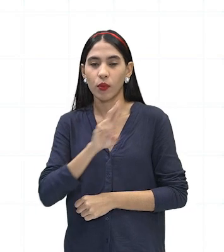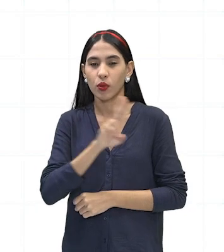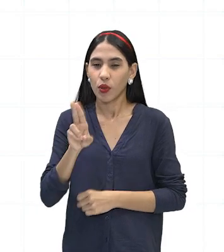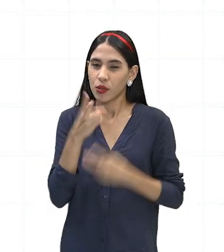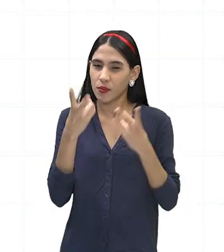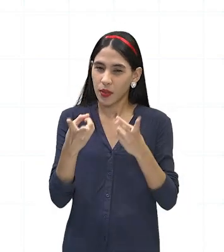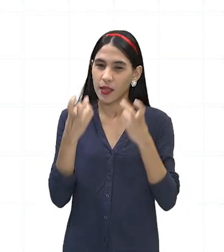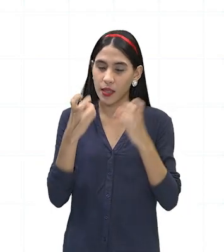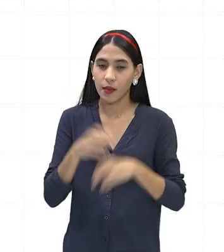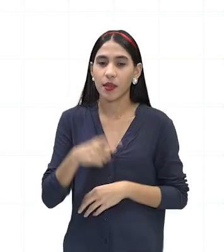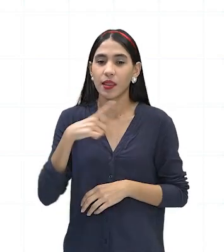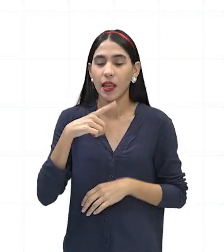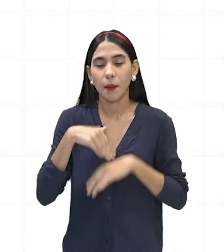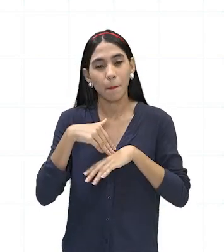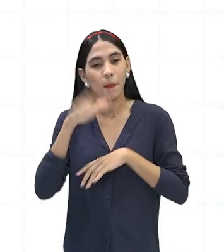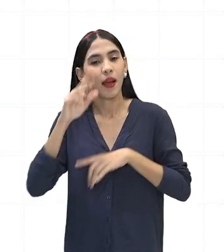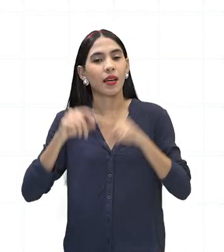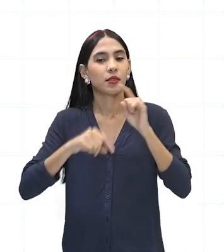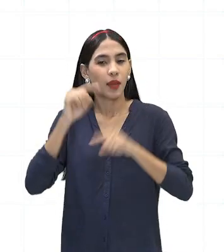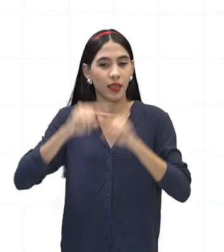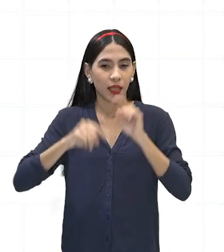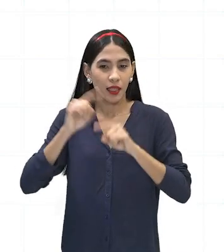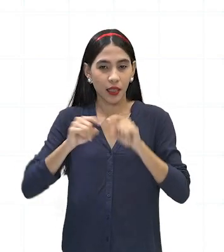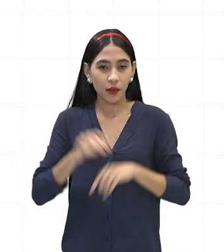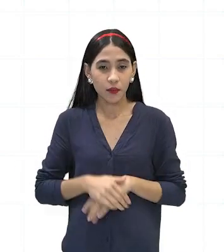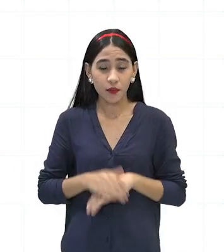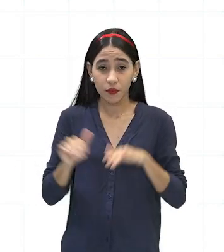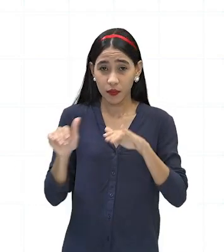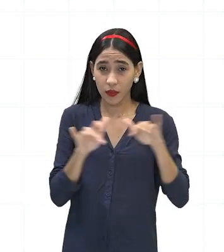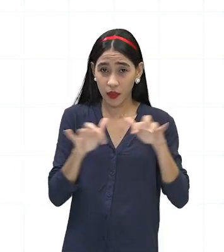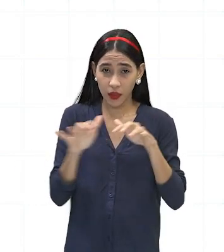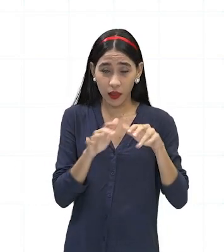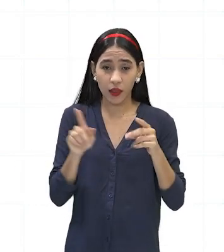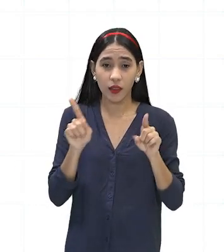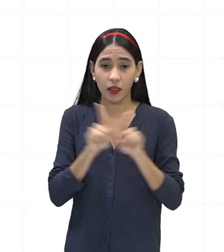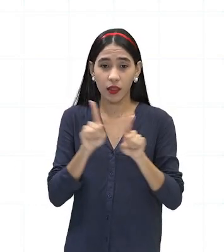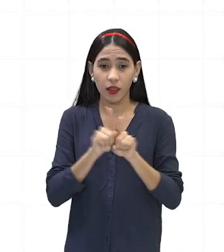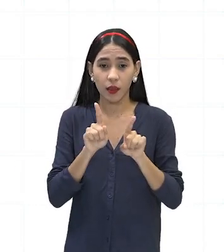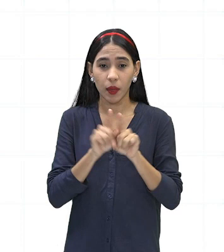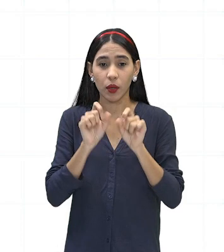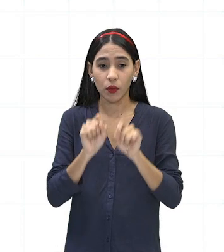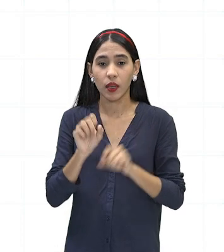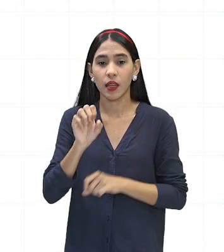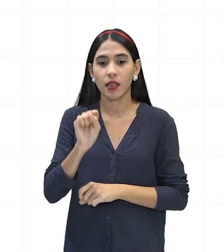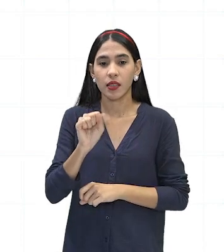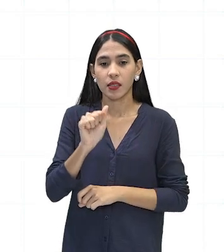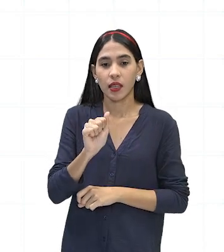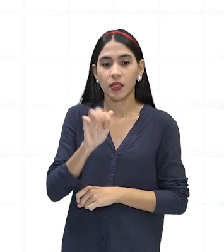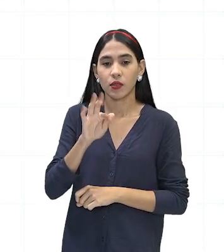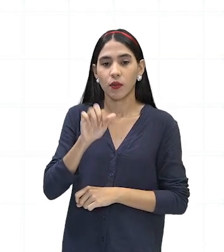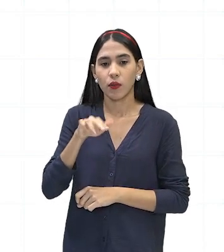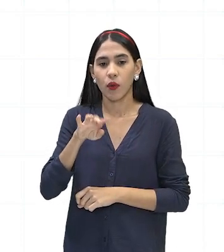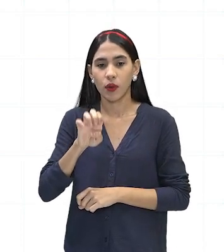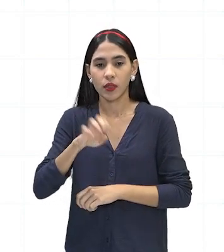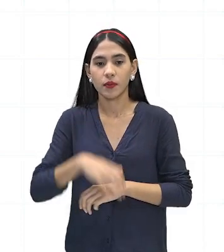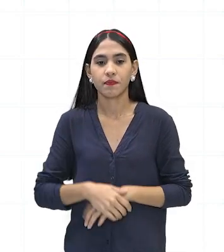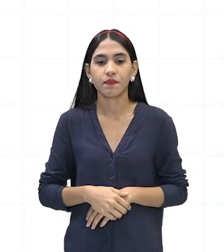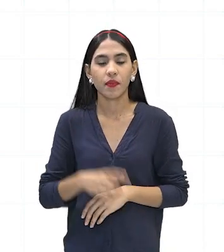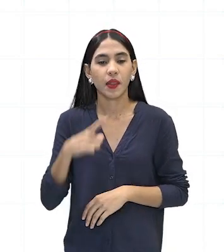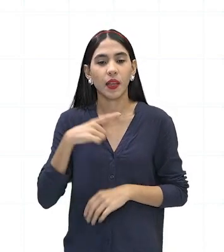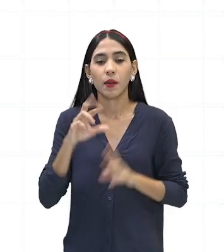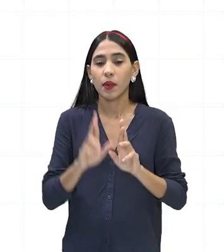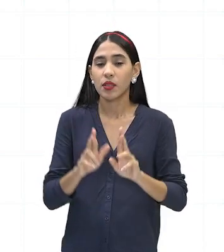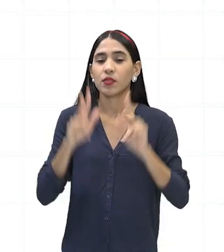perceber que tem mais instrumentos, como o teclado e o sax, né? E aí a gente tem uma diferença